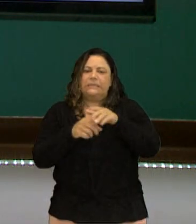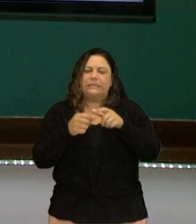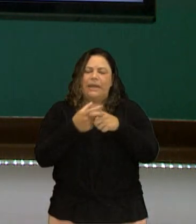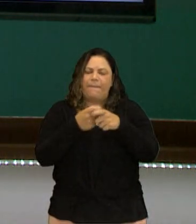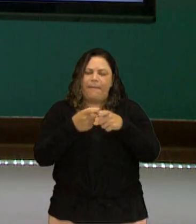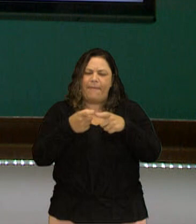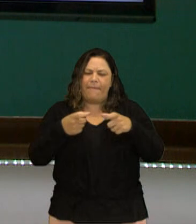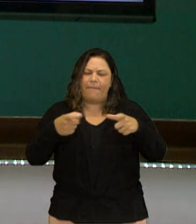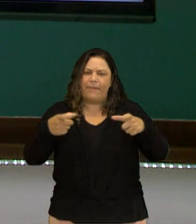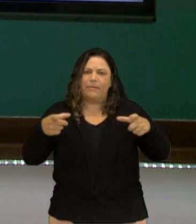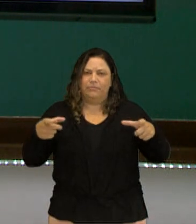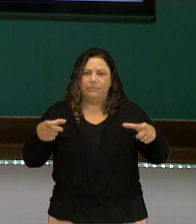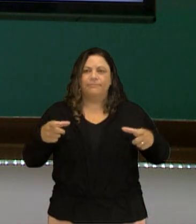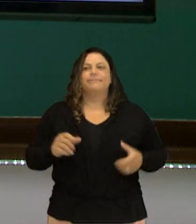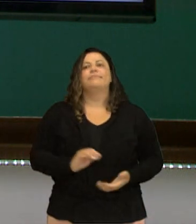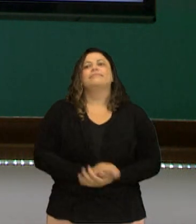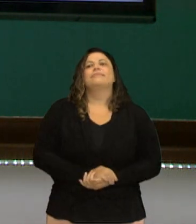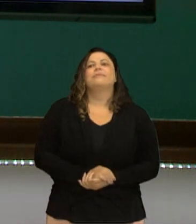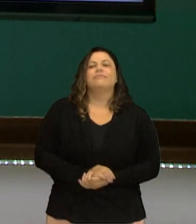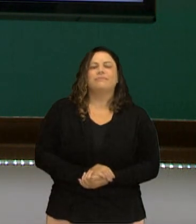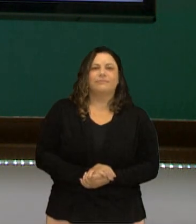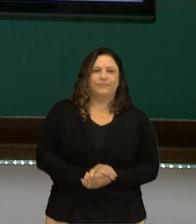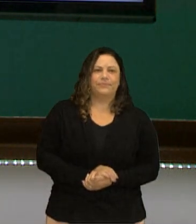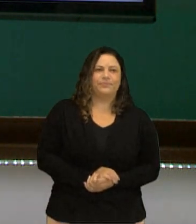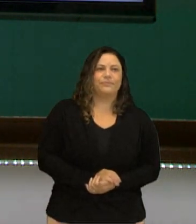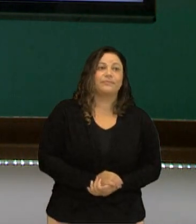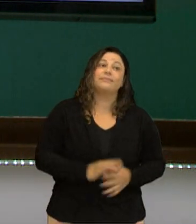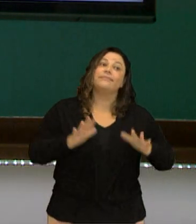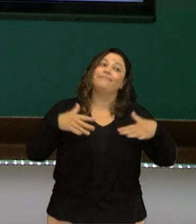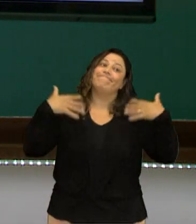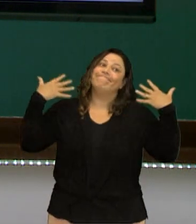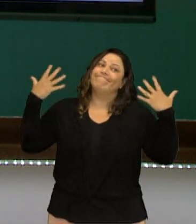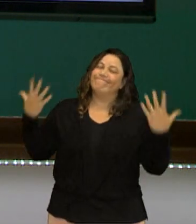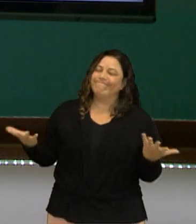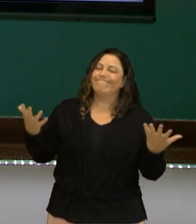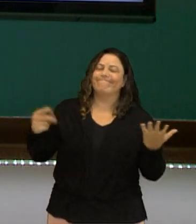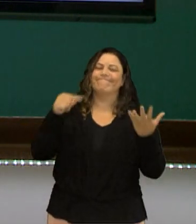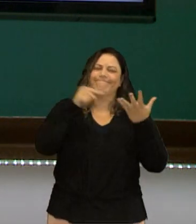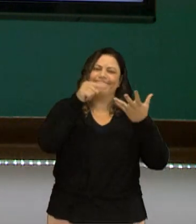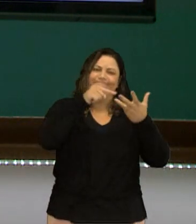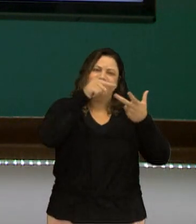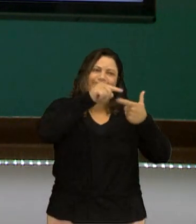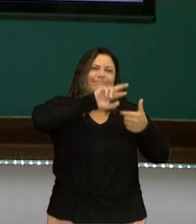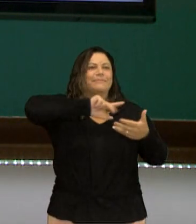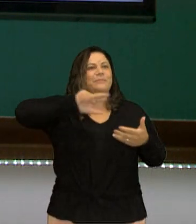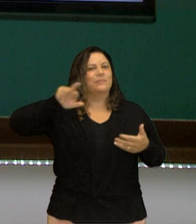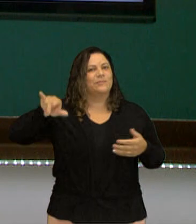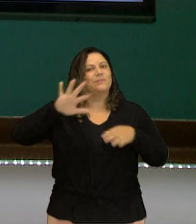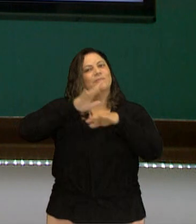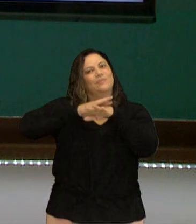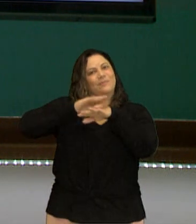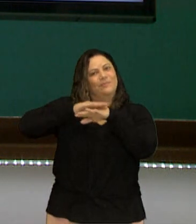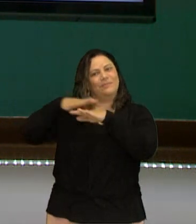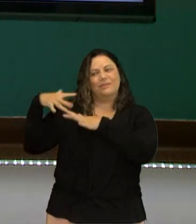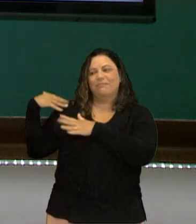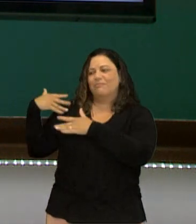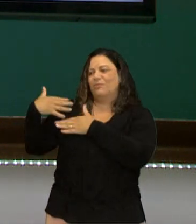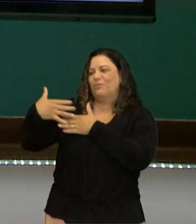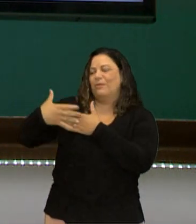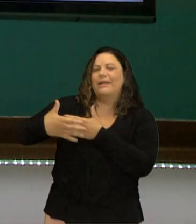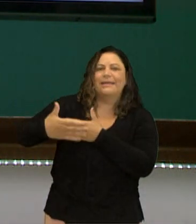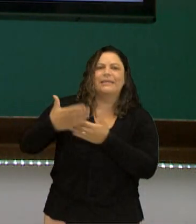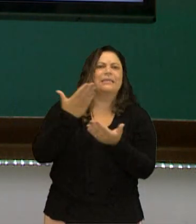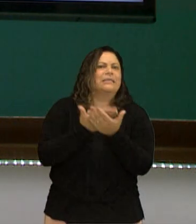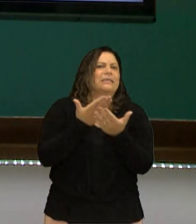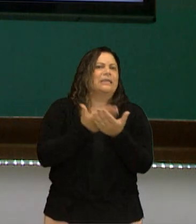multiplica, causando os seus sintomas. Bom, nós já falamos de muitas doenças ao longo da aula. Como que eu